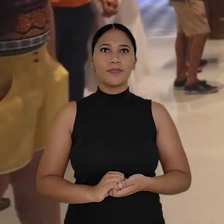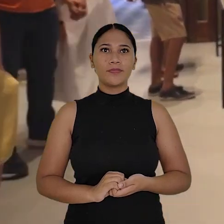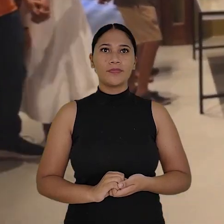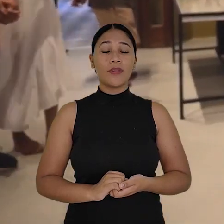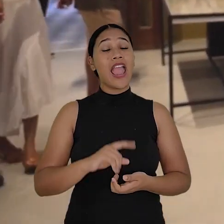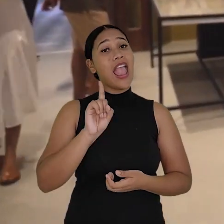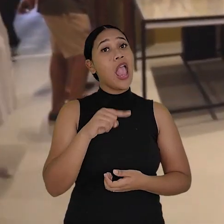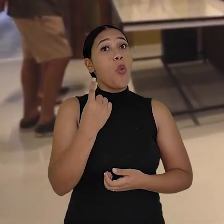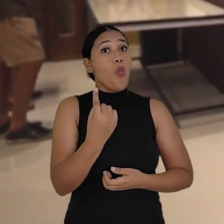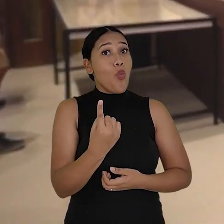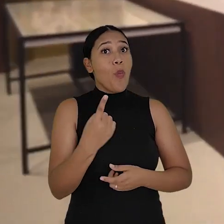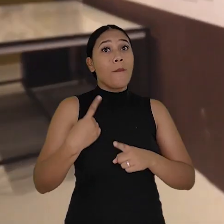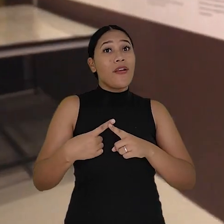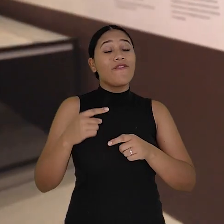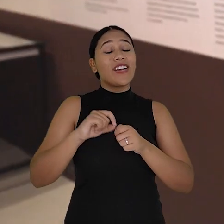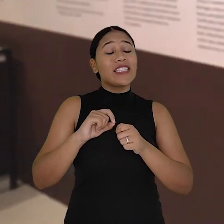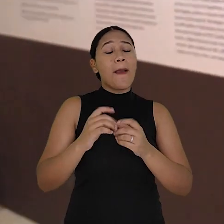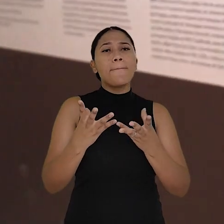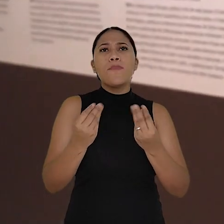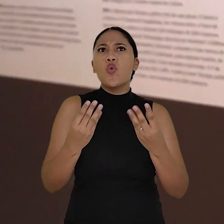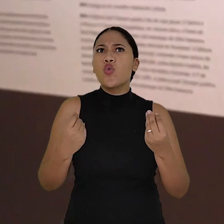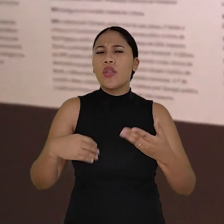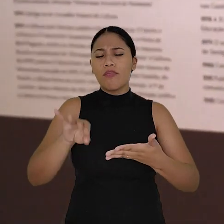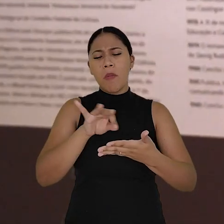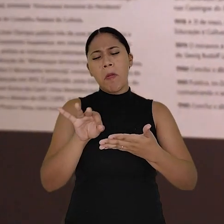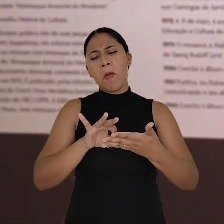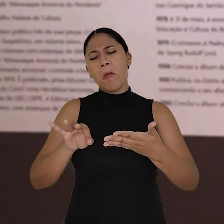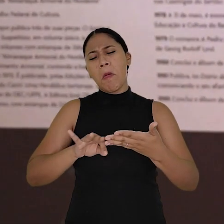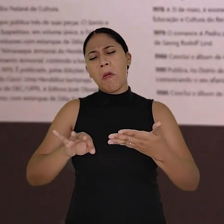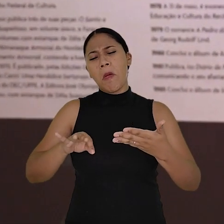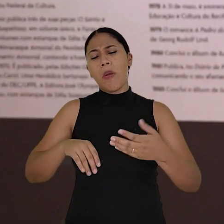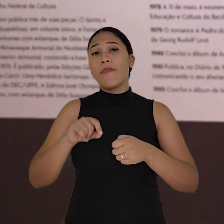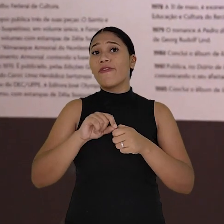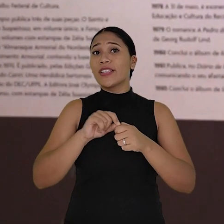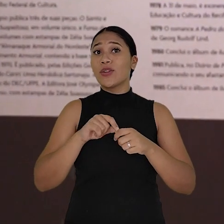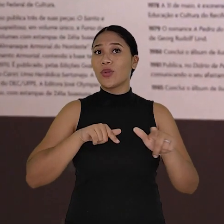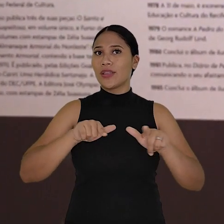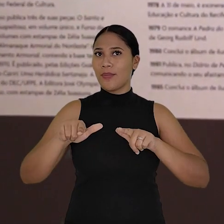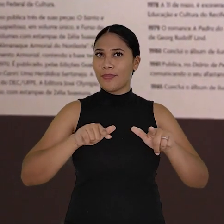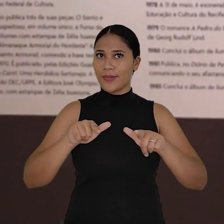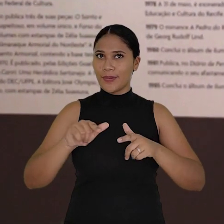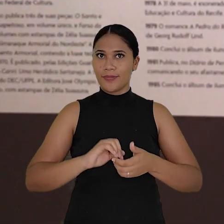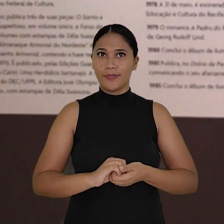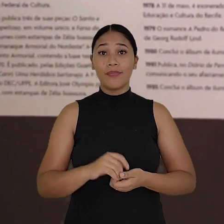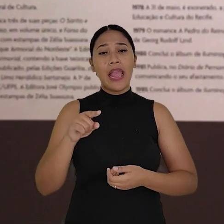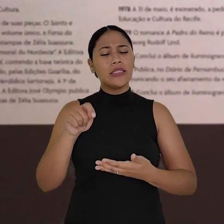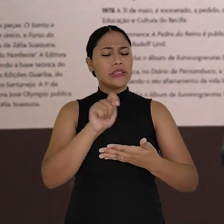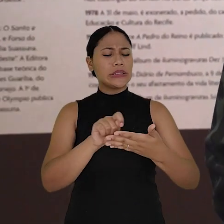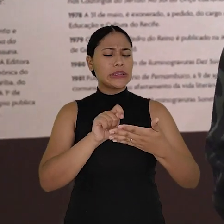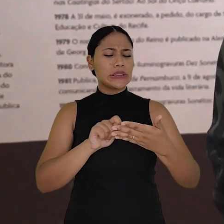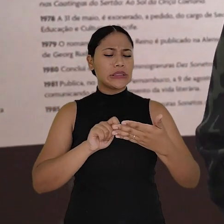É um dos manuscritos, né? Porque ele fazia muitos manuscritos quando ele estava fazendo um